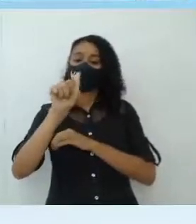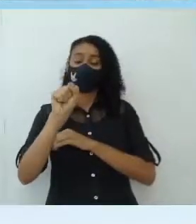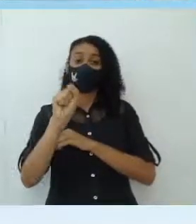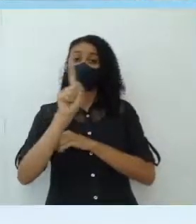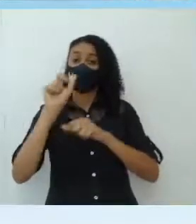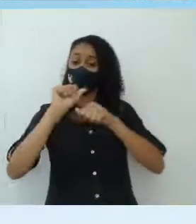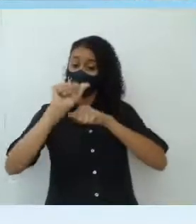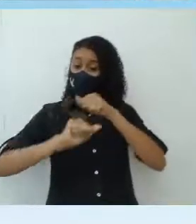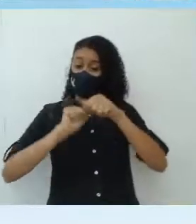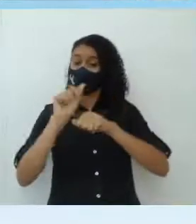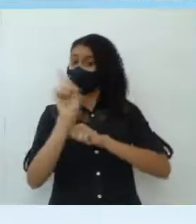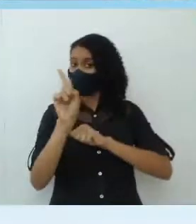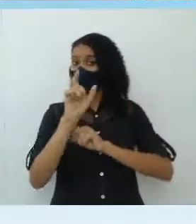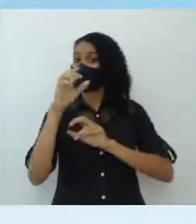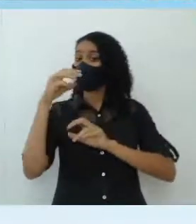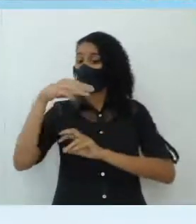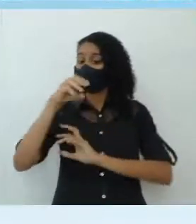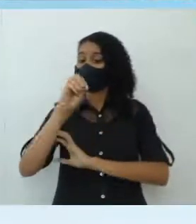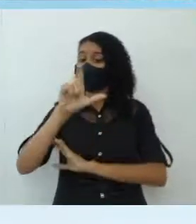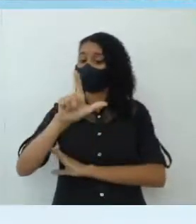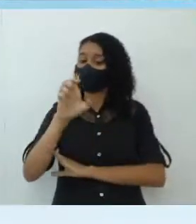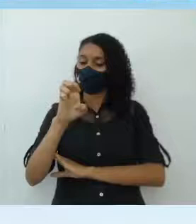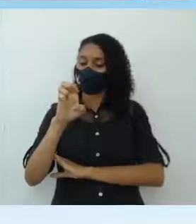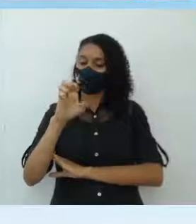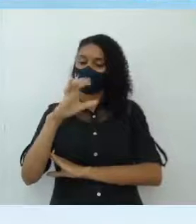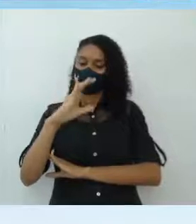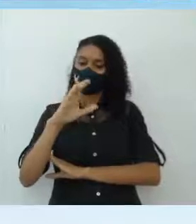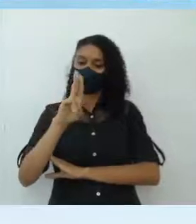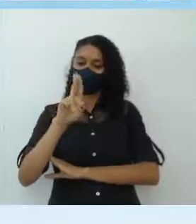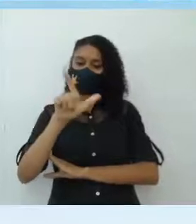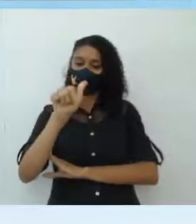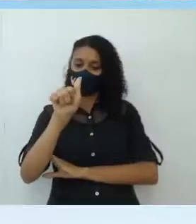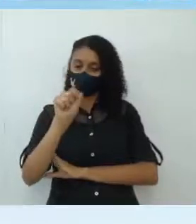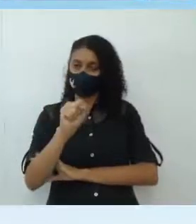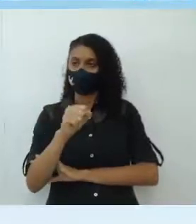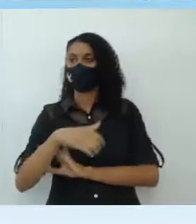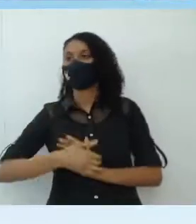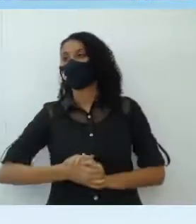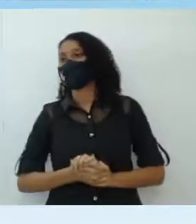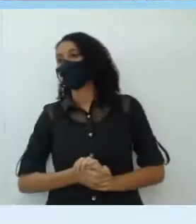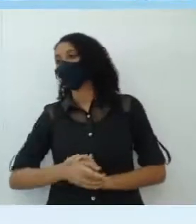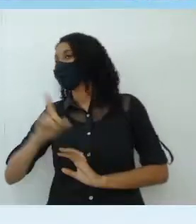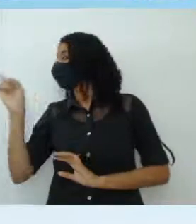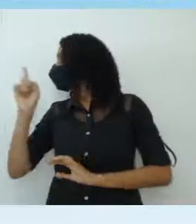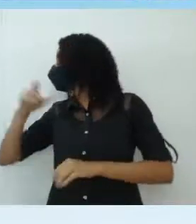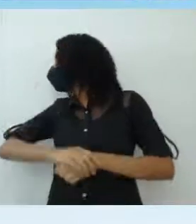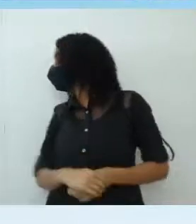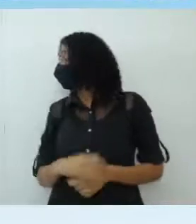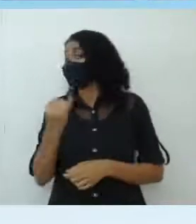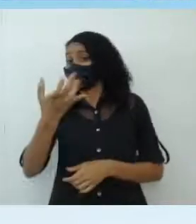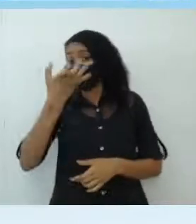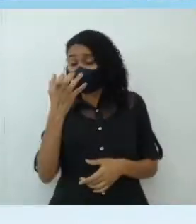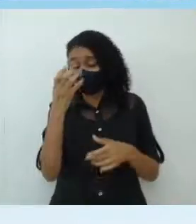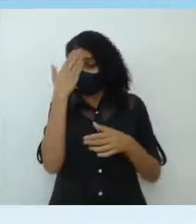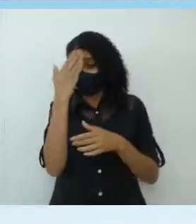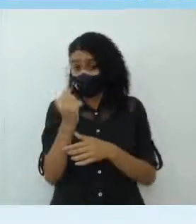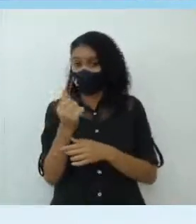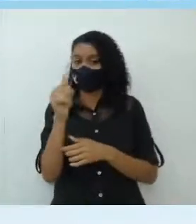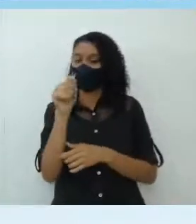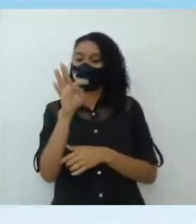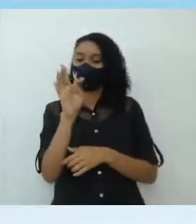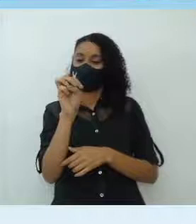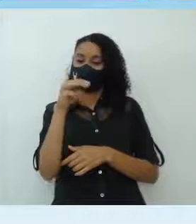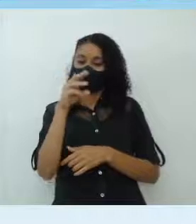de moléculas de H2O. Se você quer saber quantos átomos, pega esse número aqui e multiplica ele por 3.